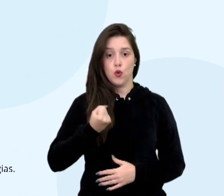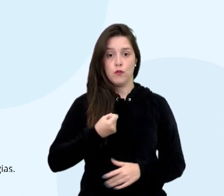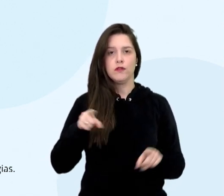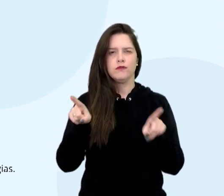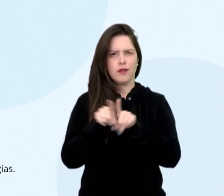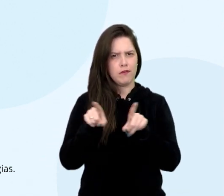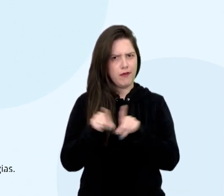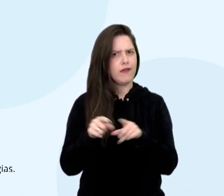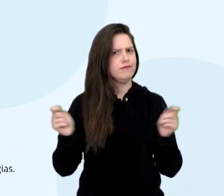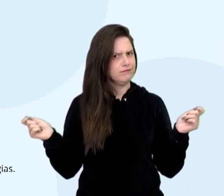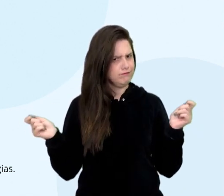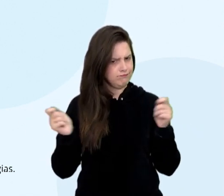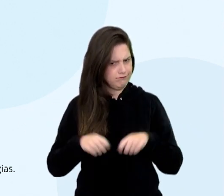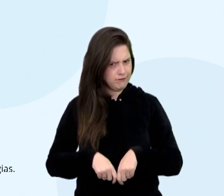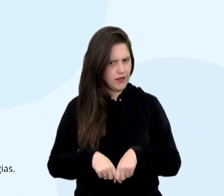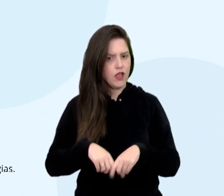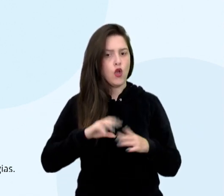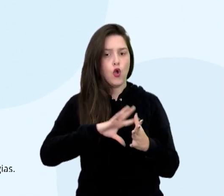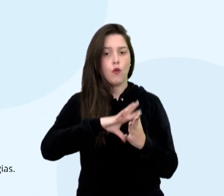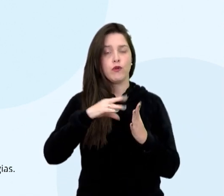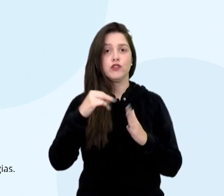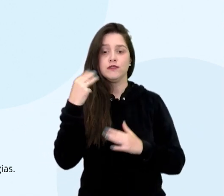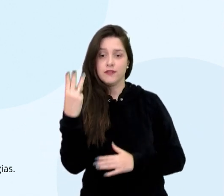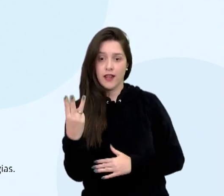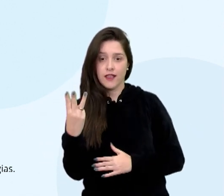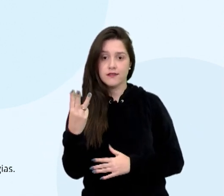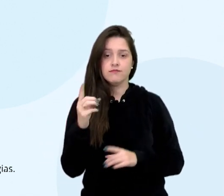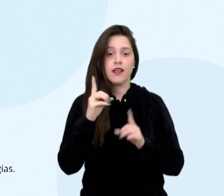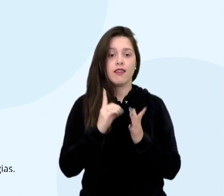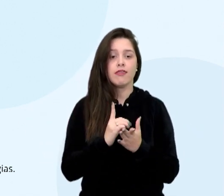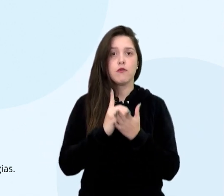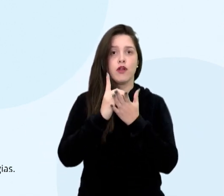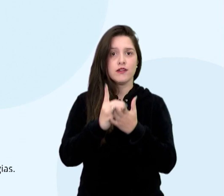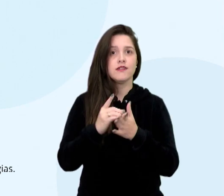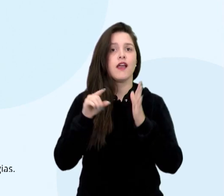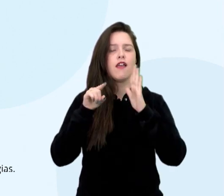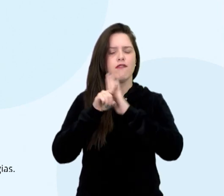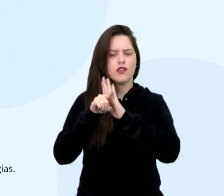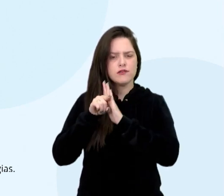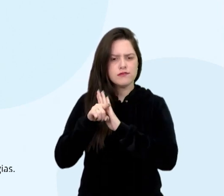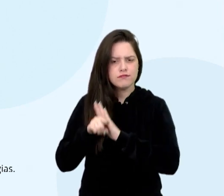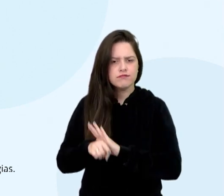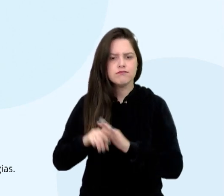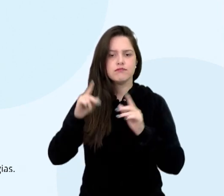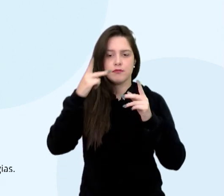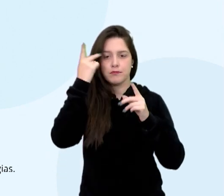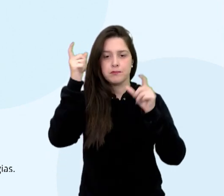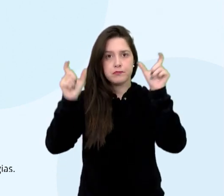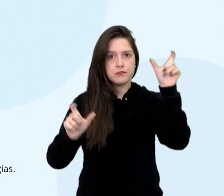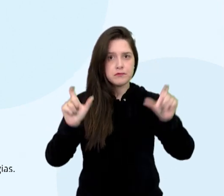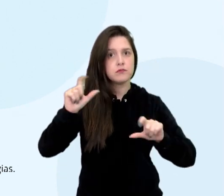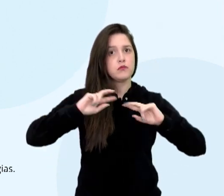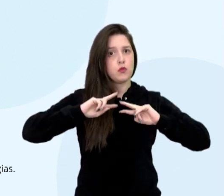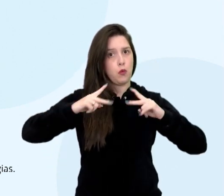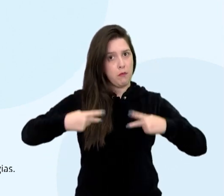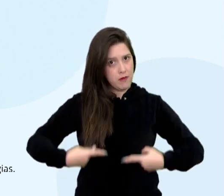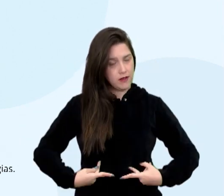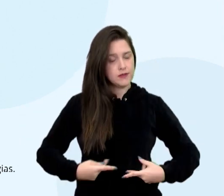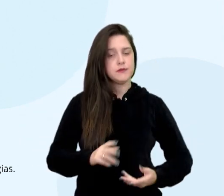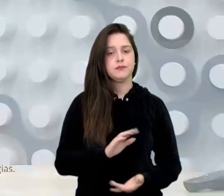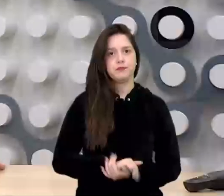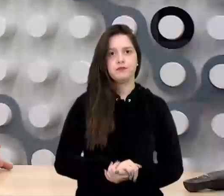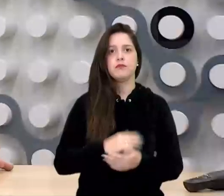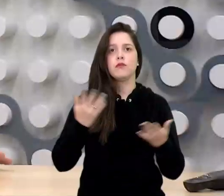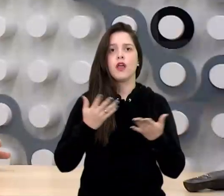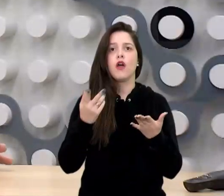também importam. Componente curricular 3, demografia e investigação das populações humanas. Então